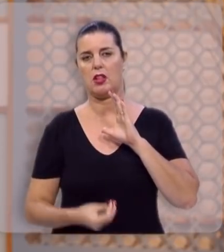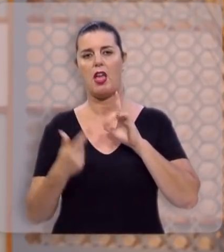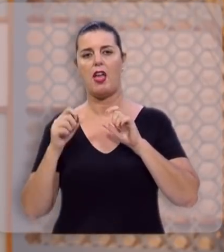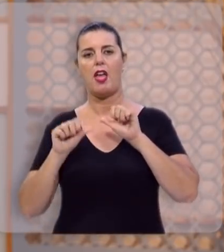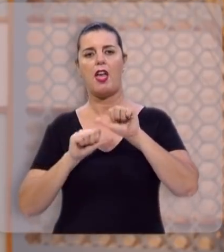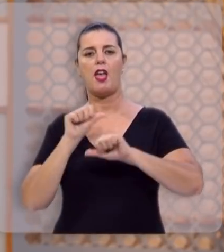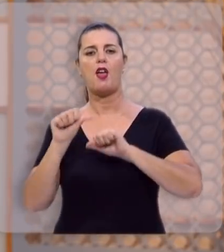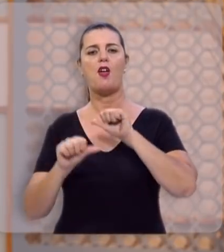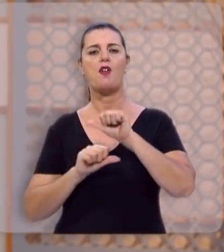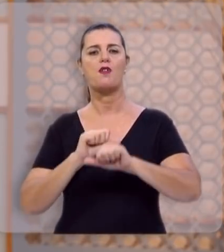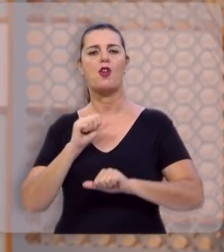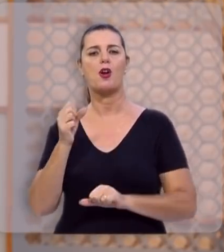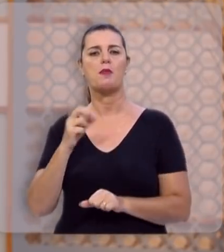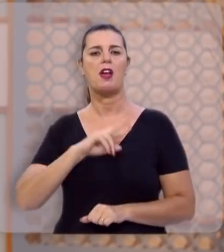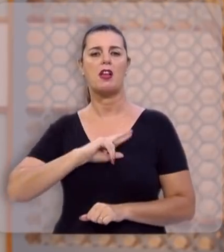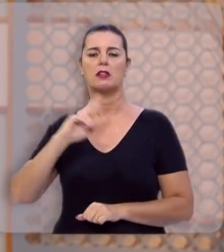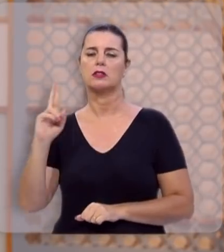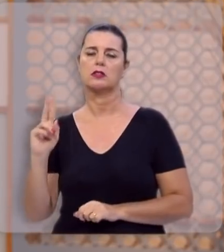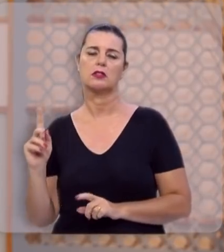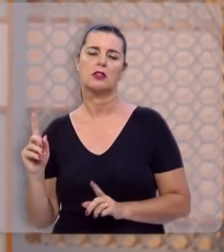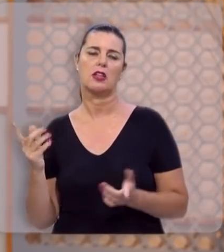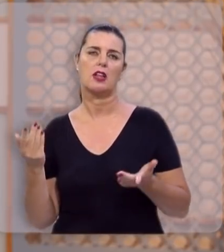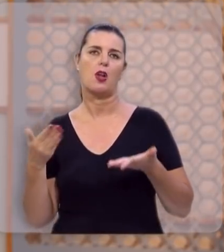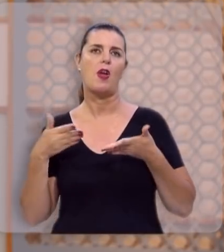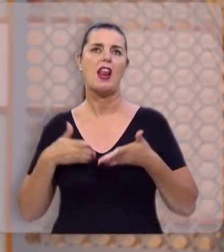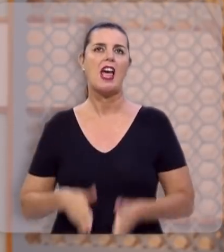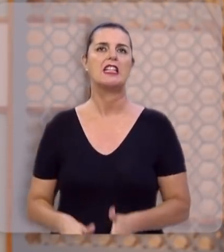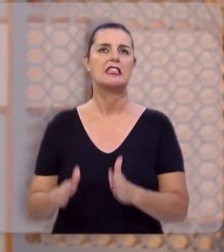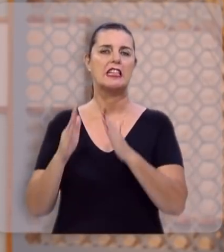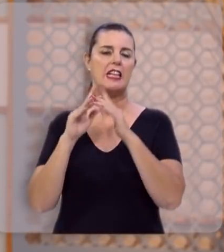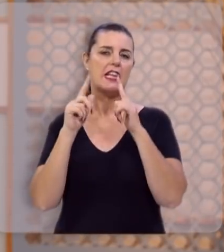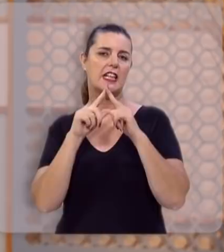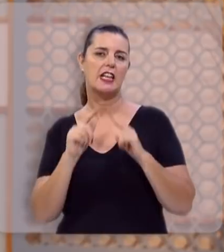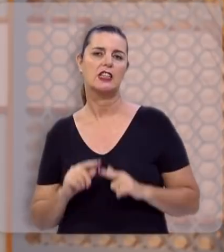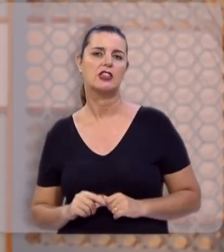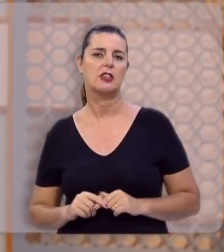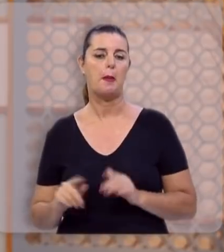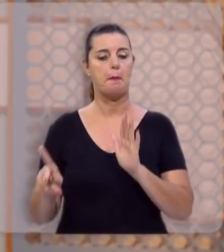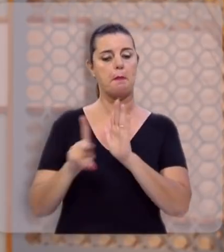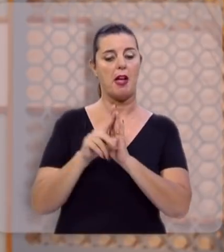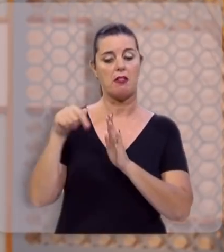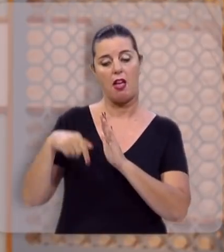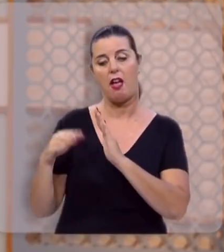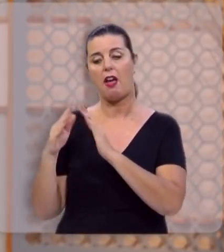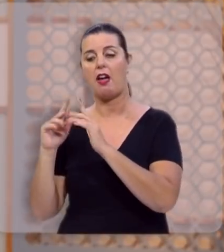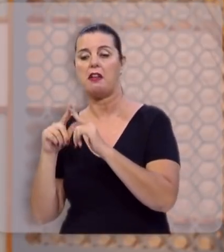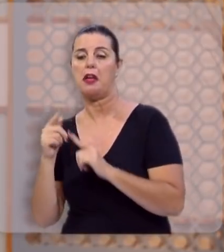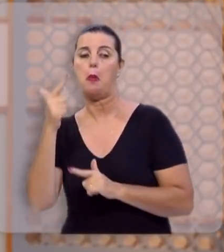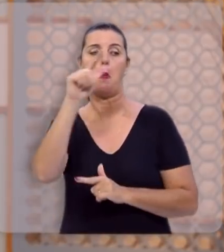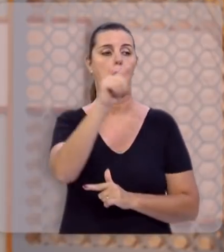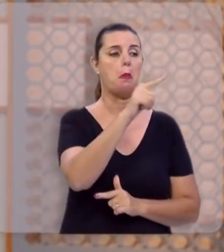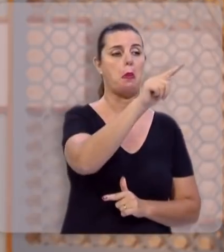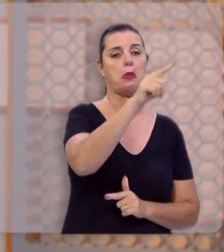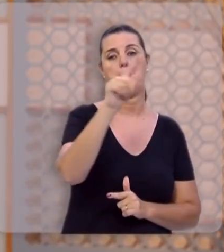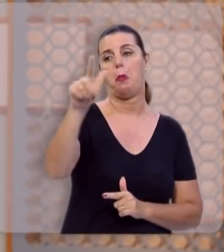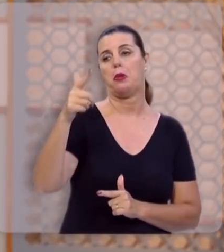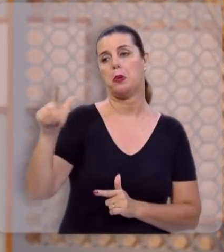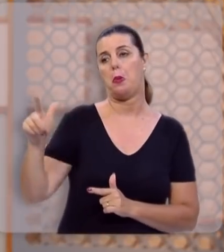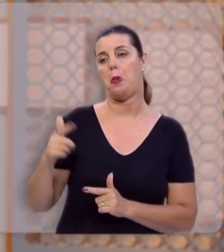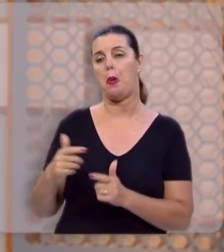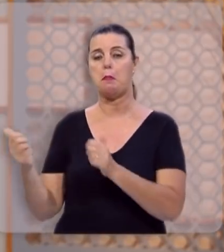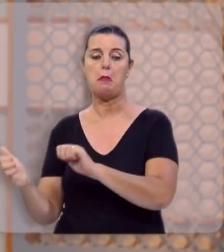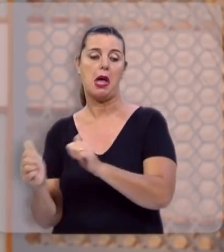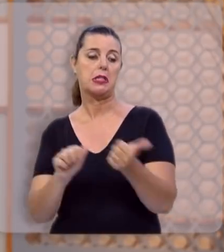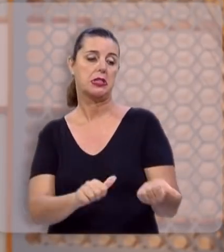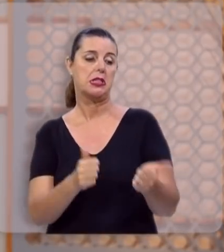é nascer na igreja, pertencer a esta igreja ou aquela outra igreja, ser